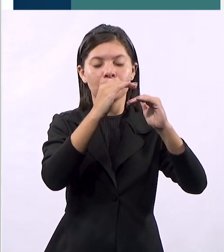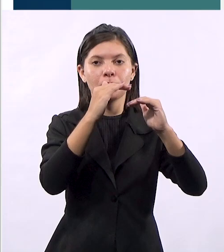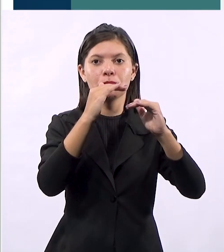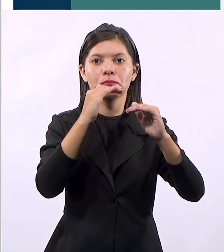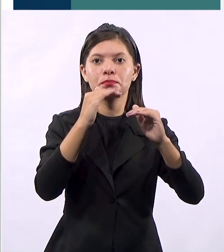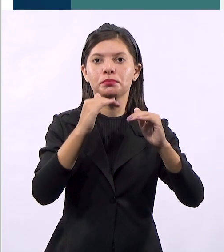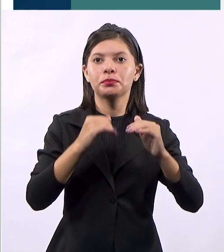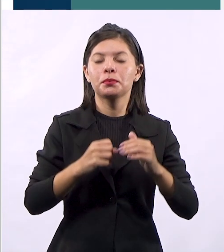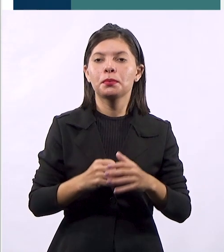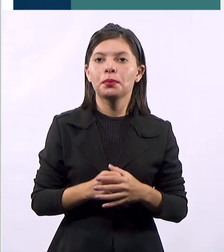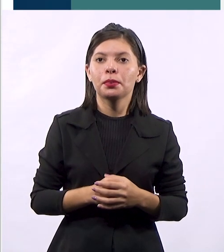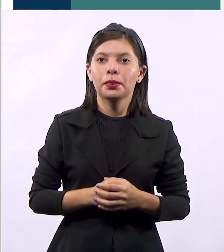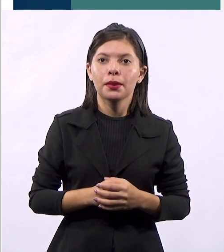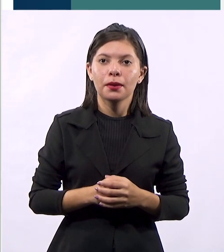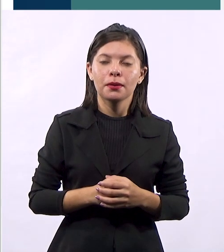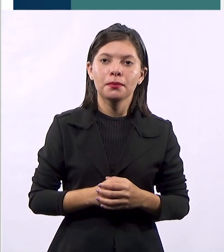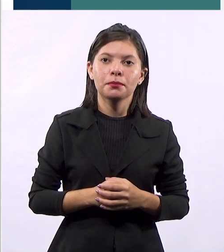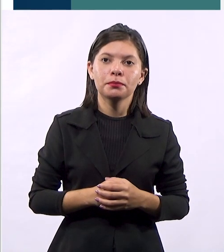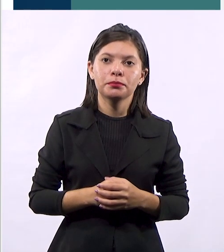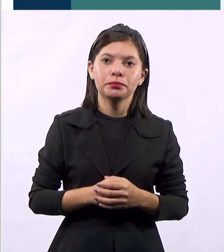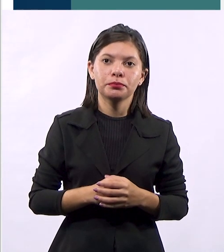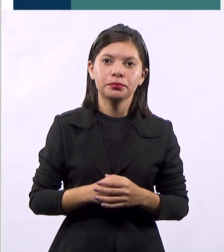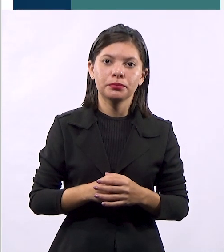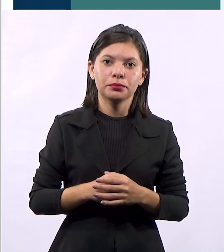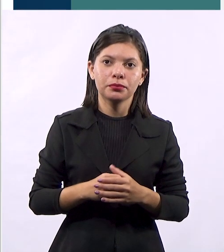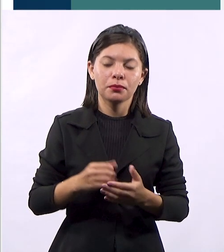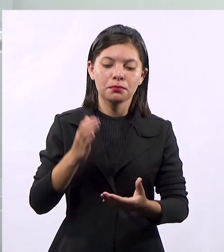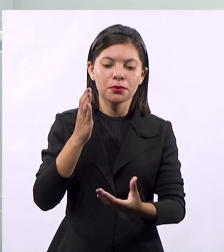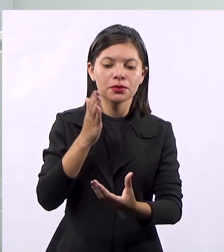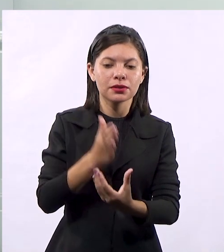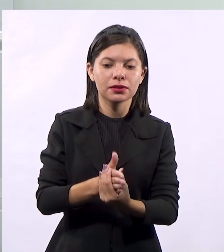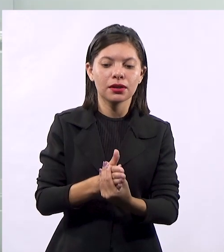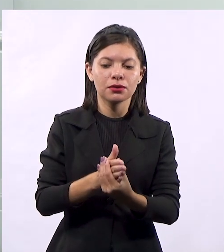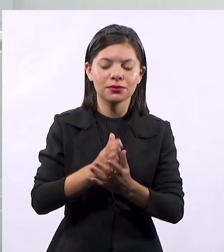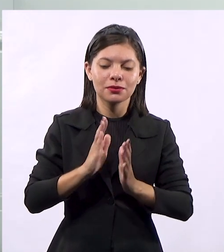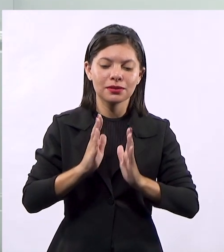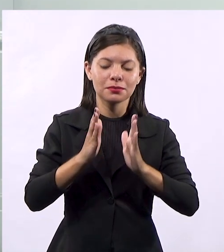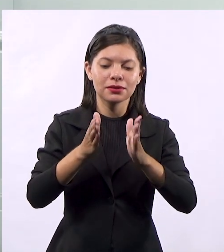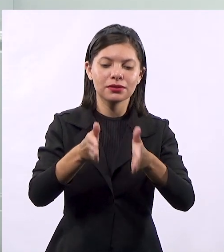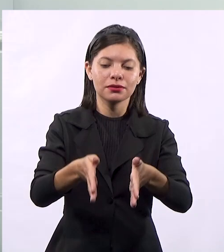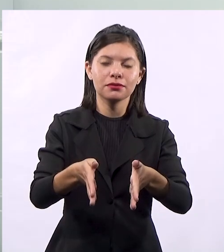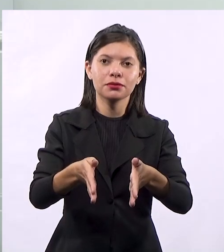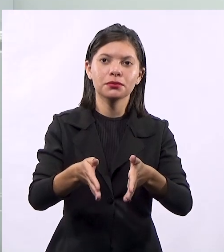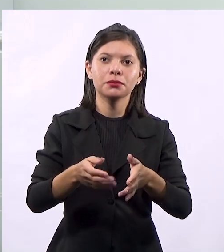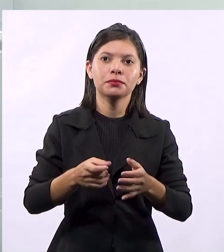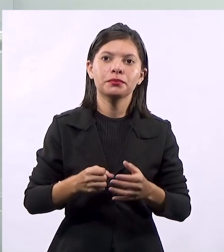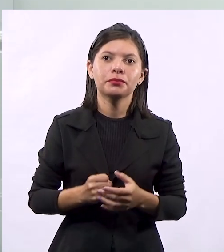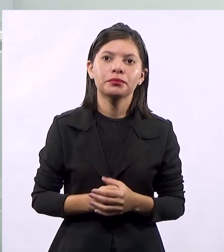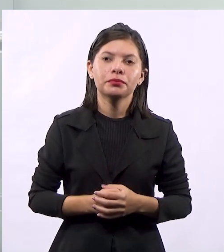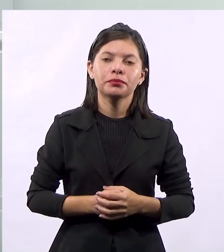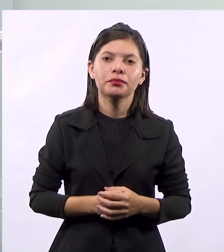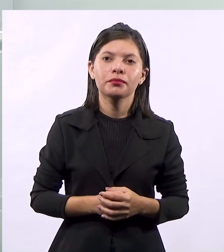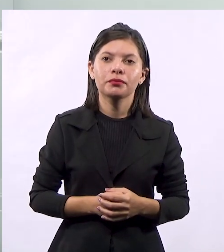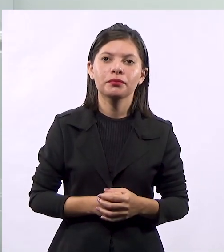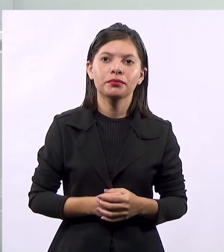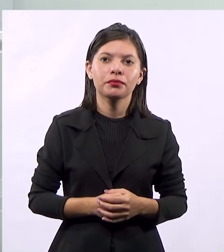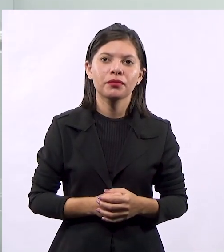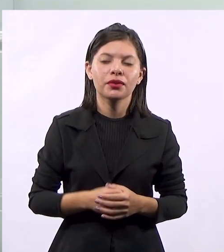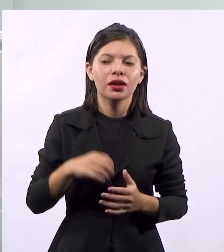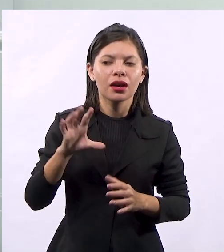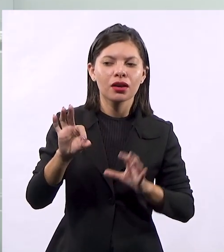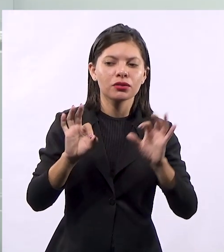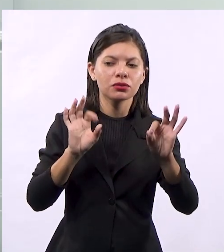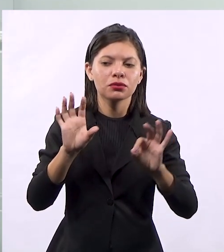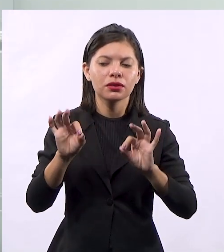vão normatizando, elas vão regulando, partindo do geral, que é, por exemplo, o direito à educação,